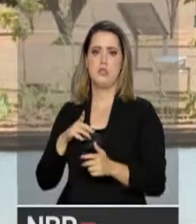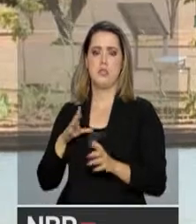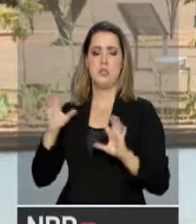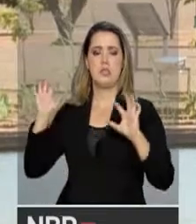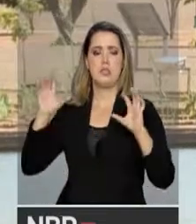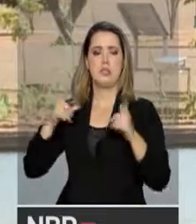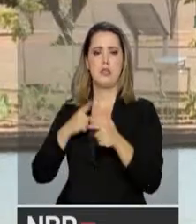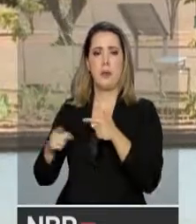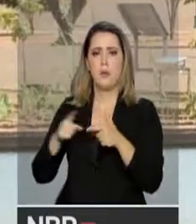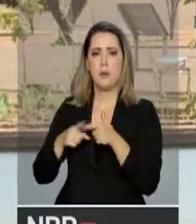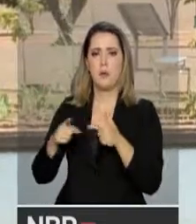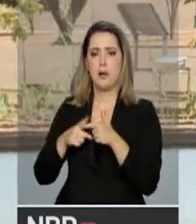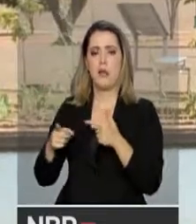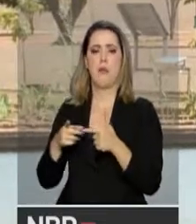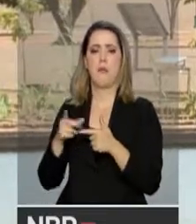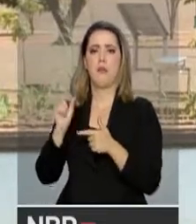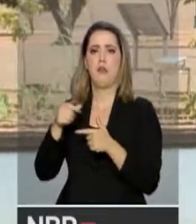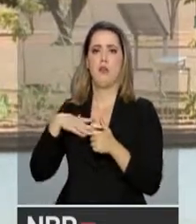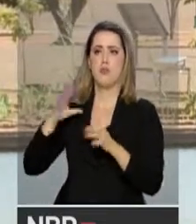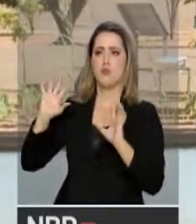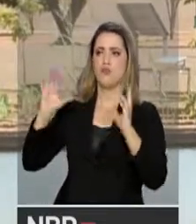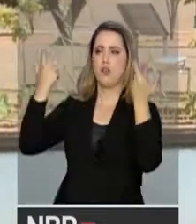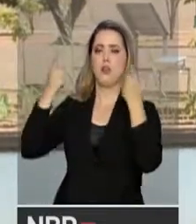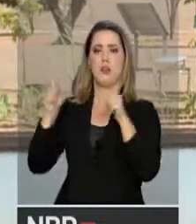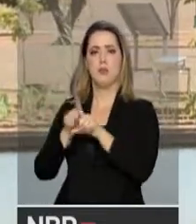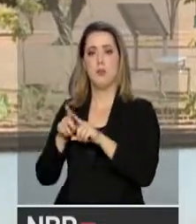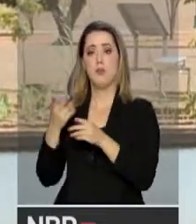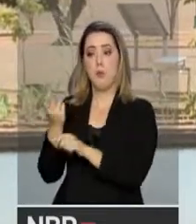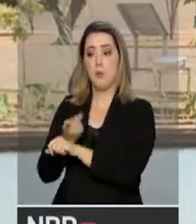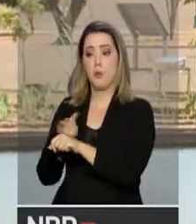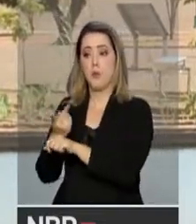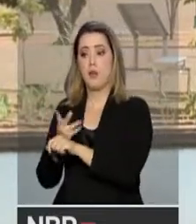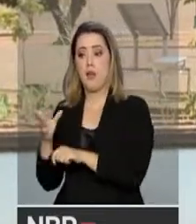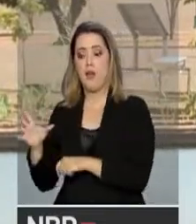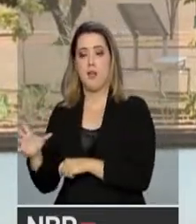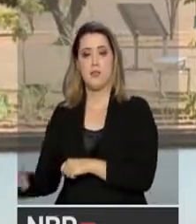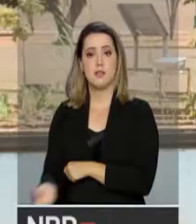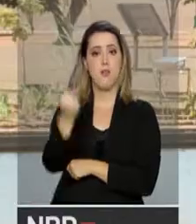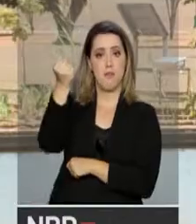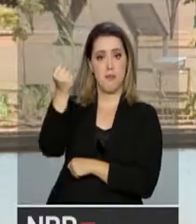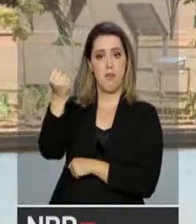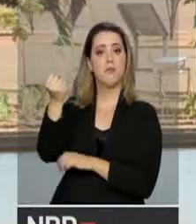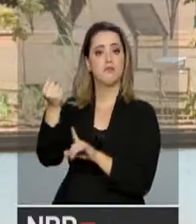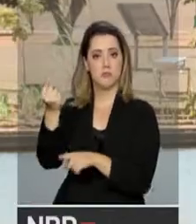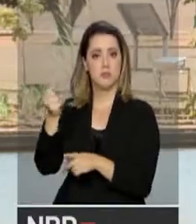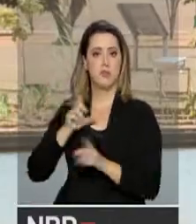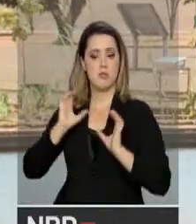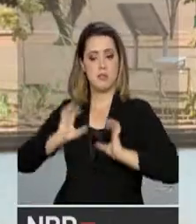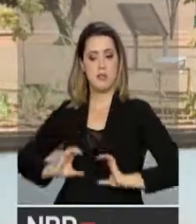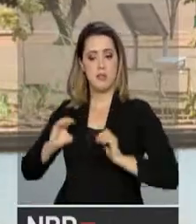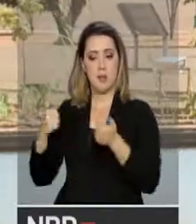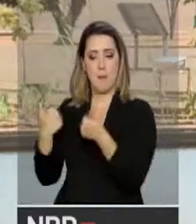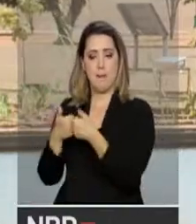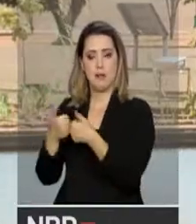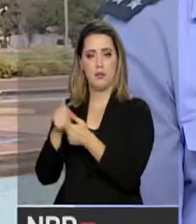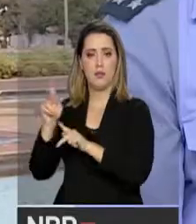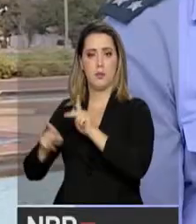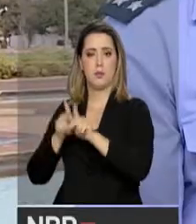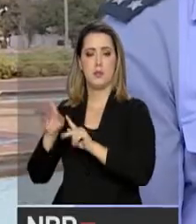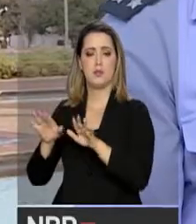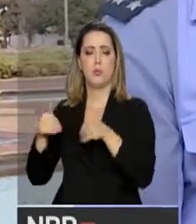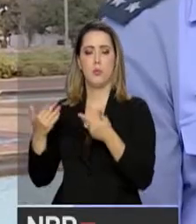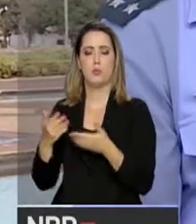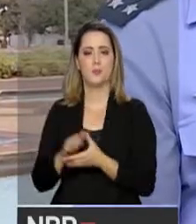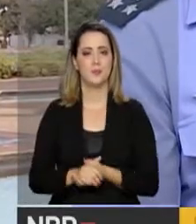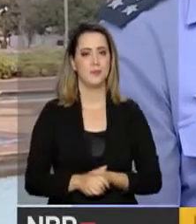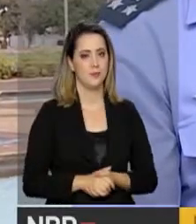busca e salvamento, até em tratamento de água. Conta pra gente quais essas principais atuações perto da população.